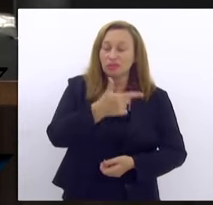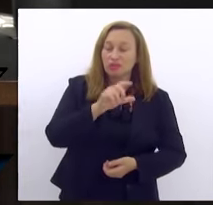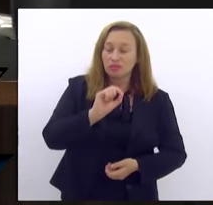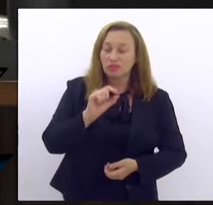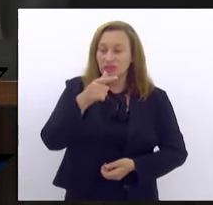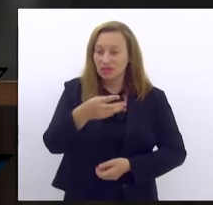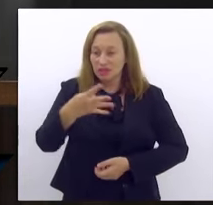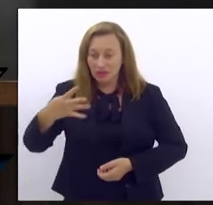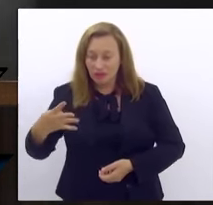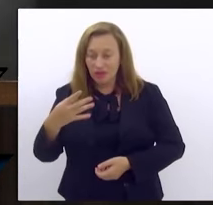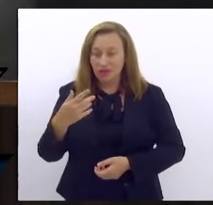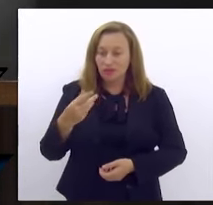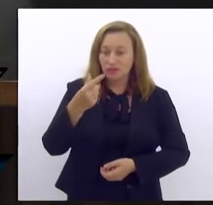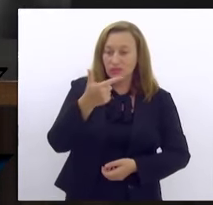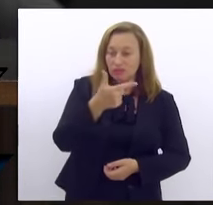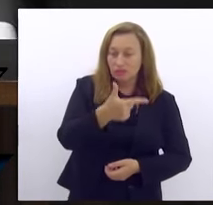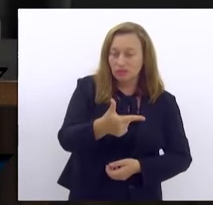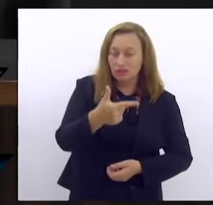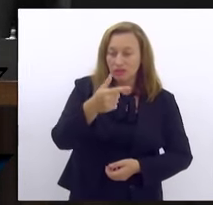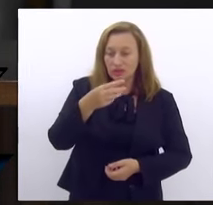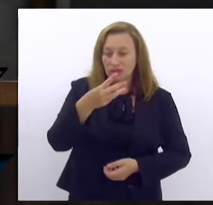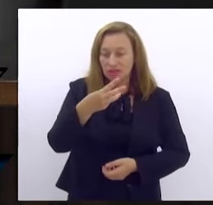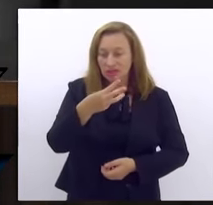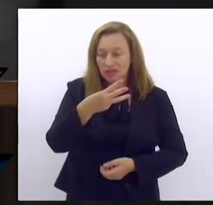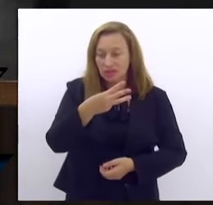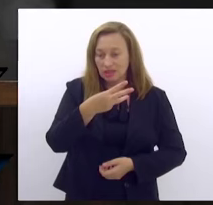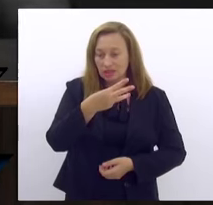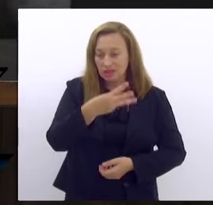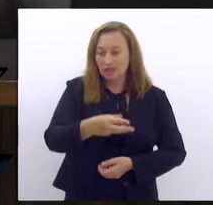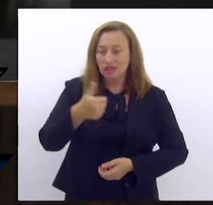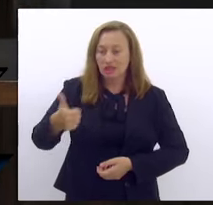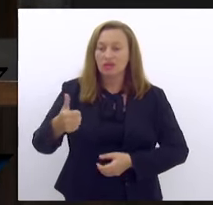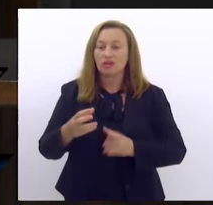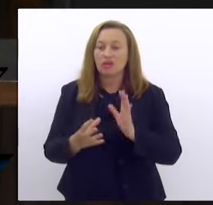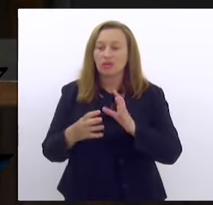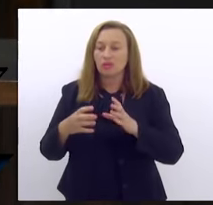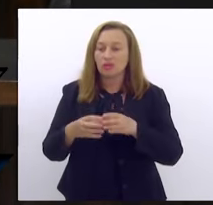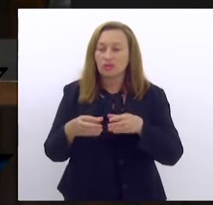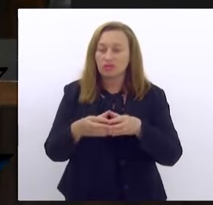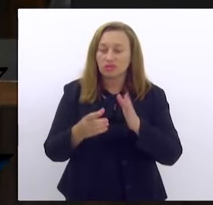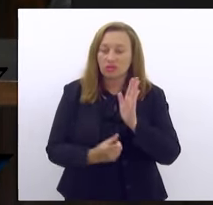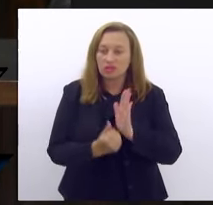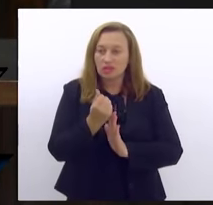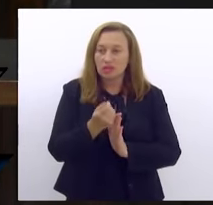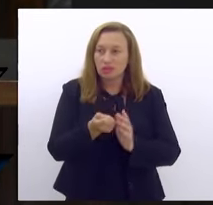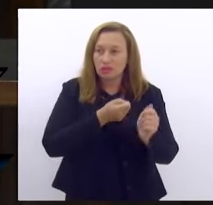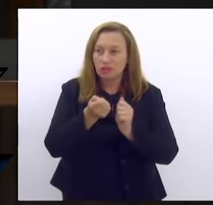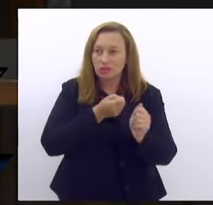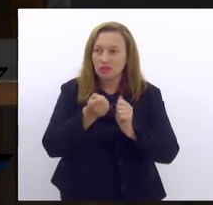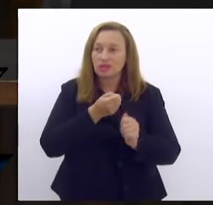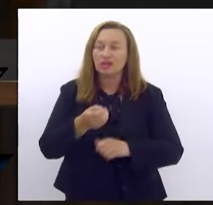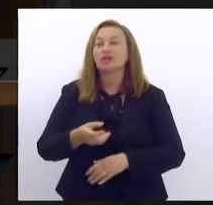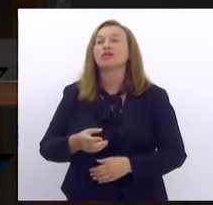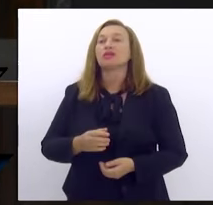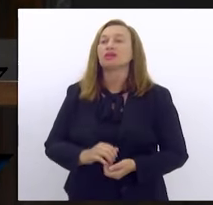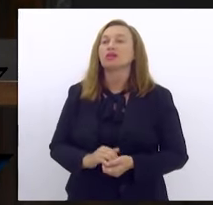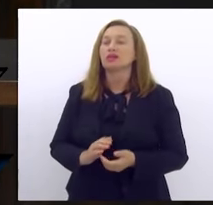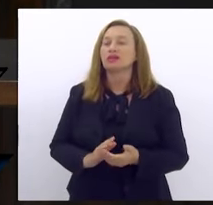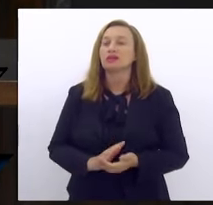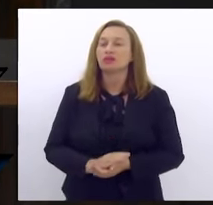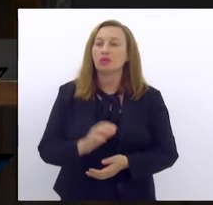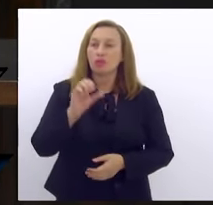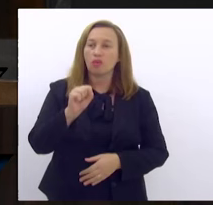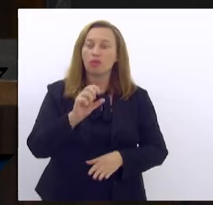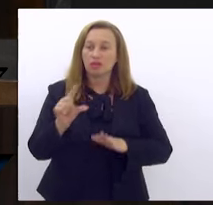2024 a 2031. Parecer da Comissão de Orçamento, Finanças, Fiscalização Financeira e Controle, favorável a 8